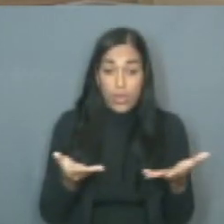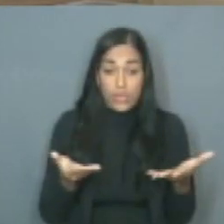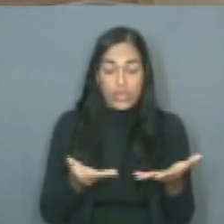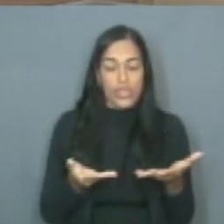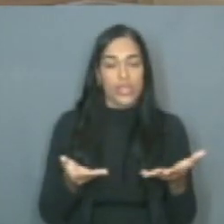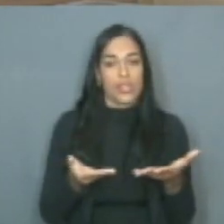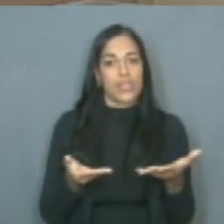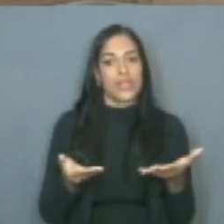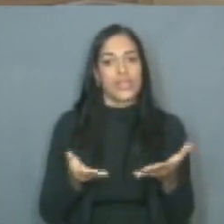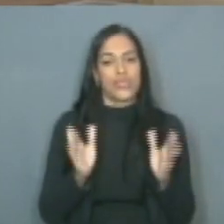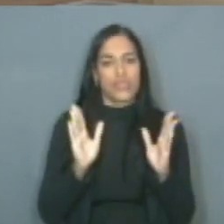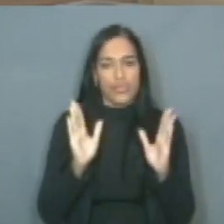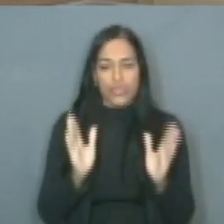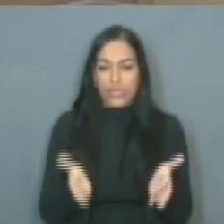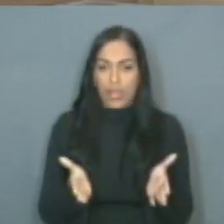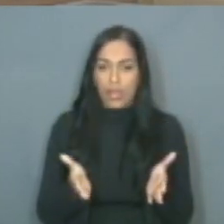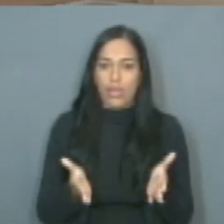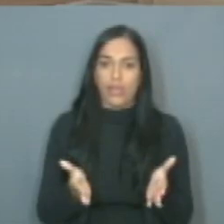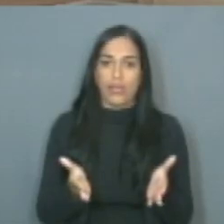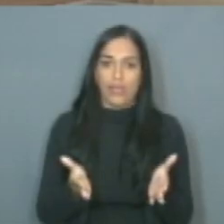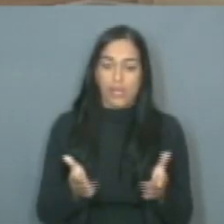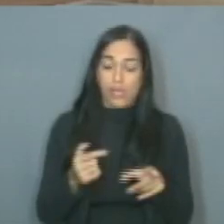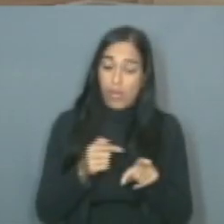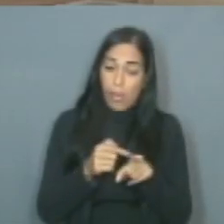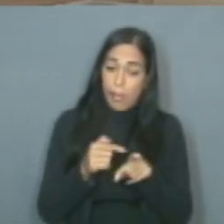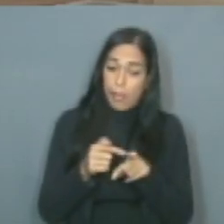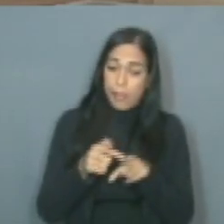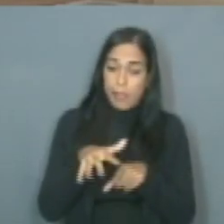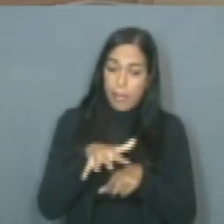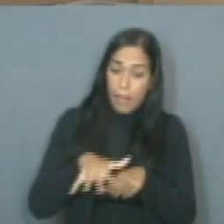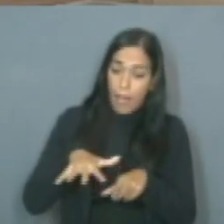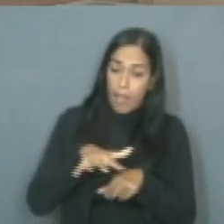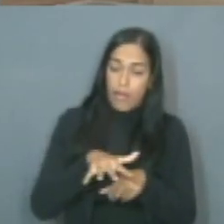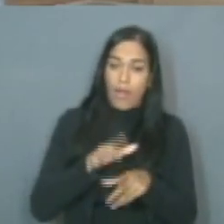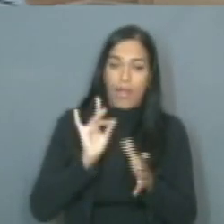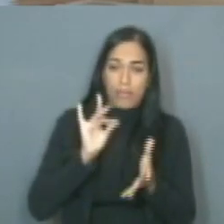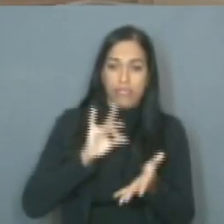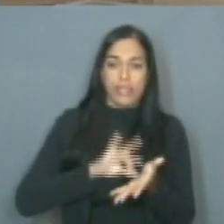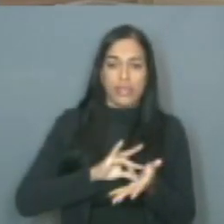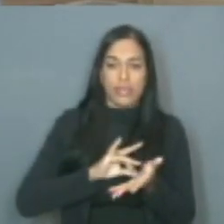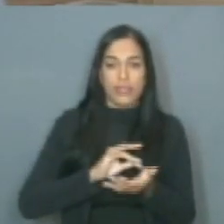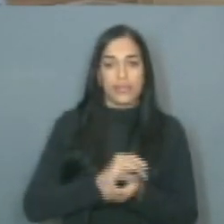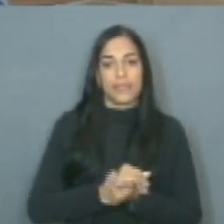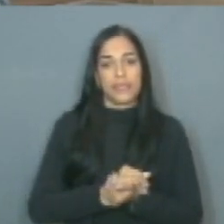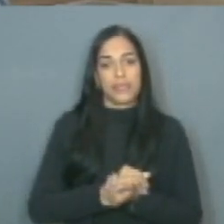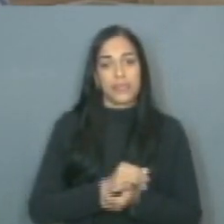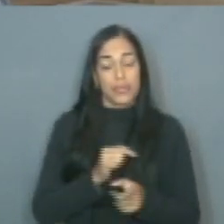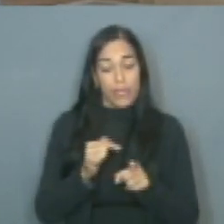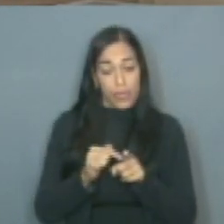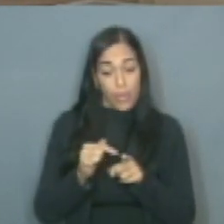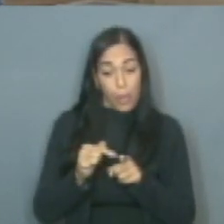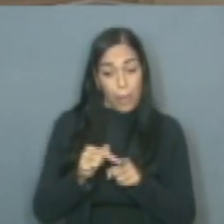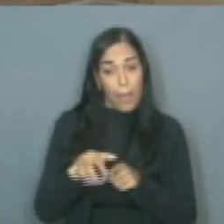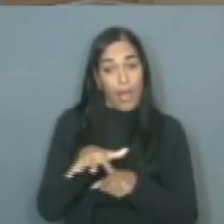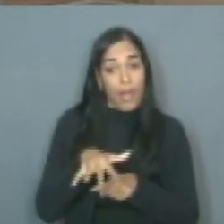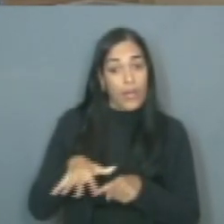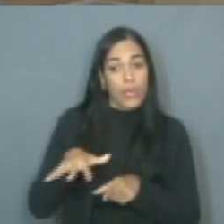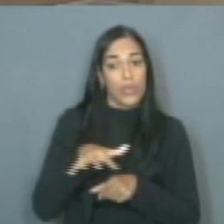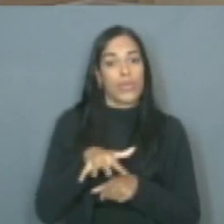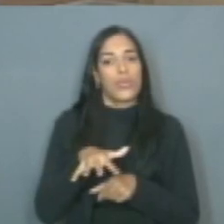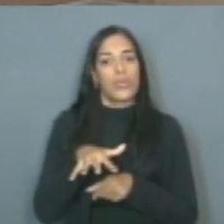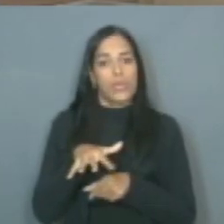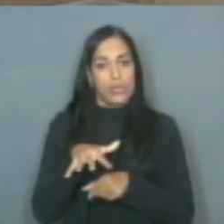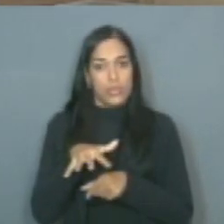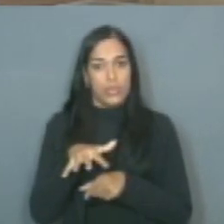comporta efetivamente como um bairro. Setúbal se comporta como um bairro quando ele tem, por